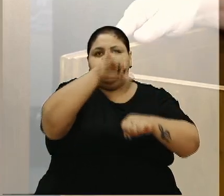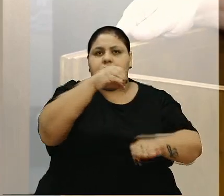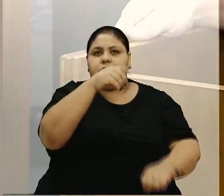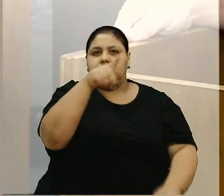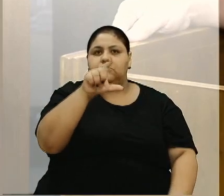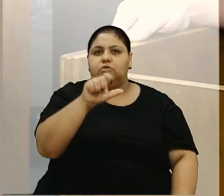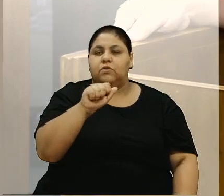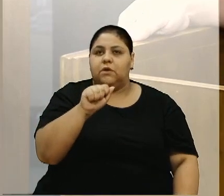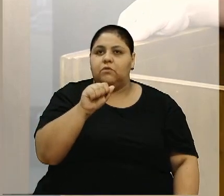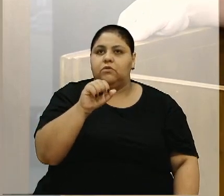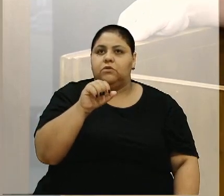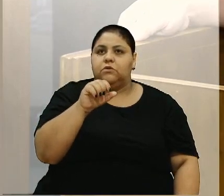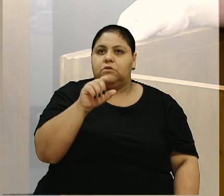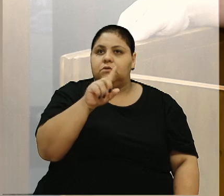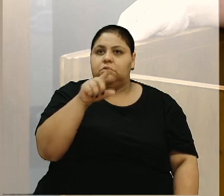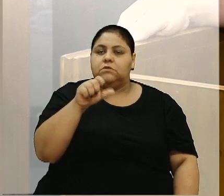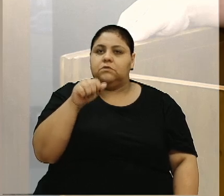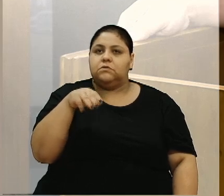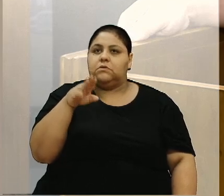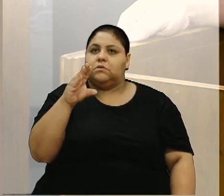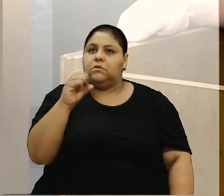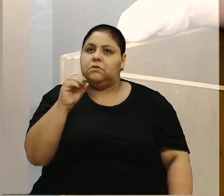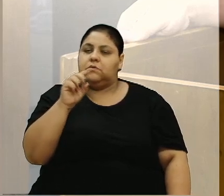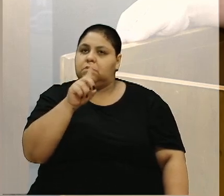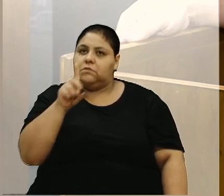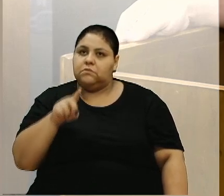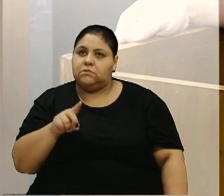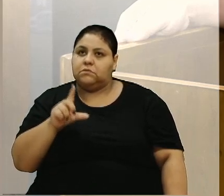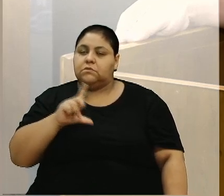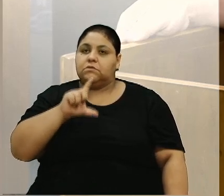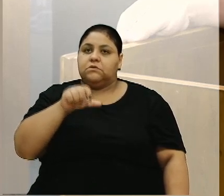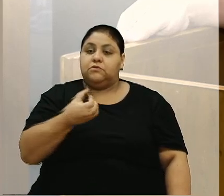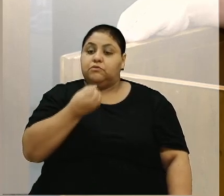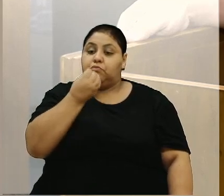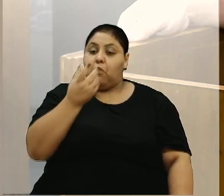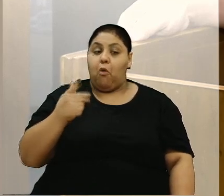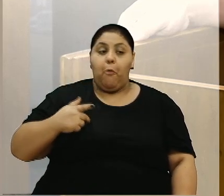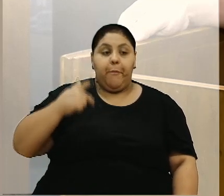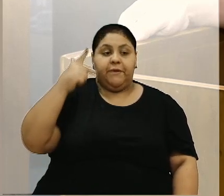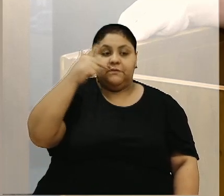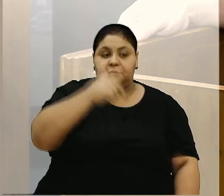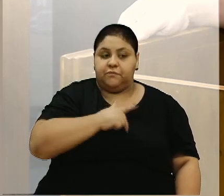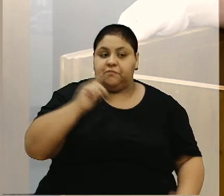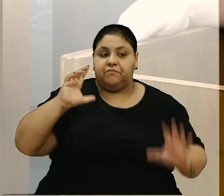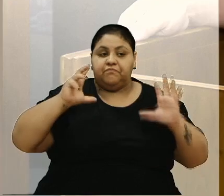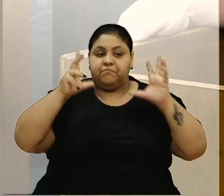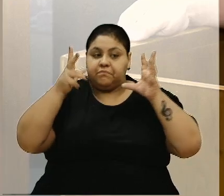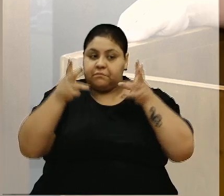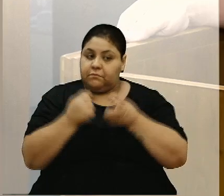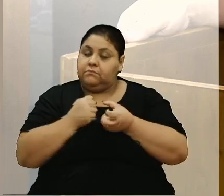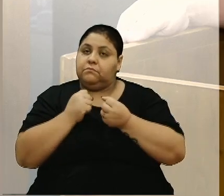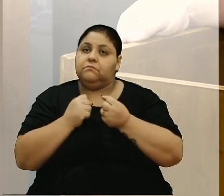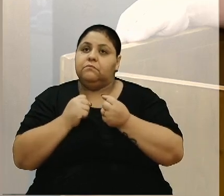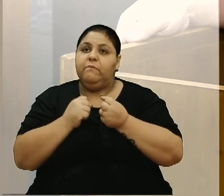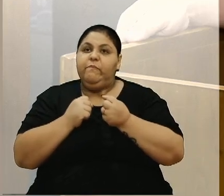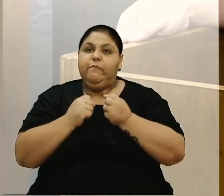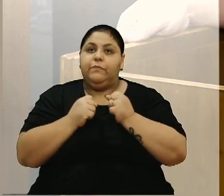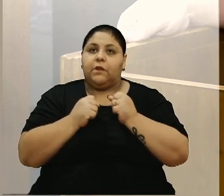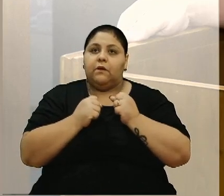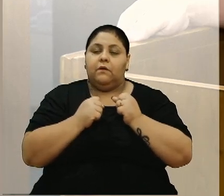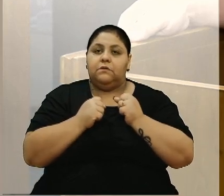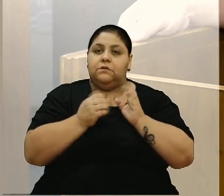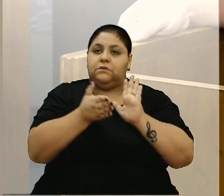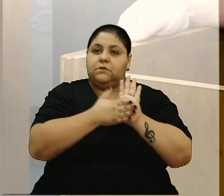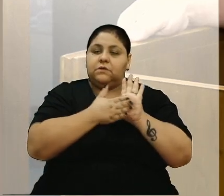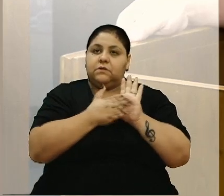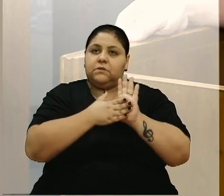longe daquela, mais 7, 8, 10 na Avenida Bom Pastor, todas elas, né, foram protocoladas, tá?